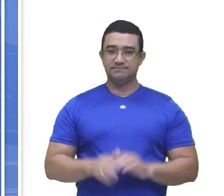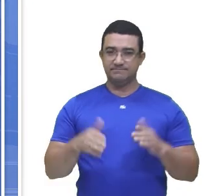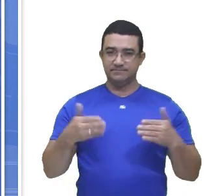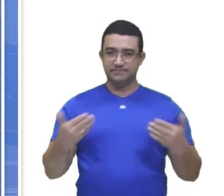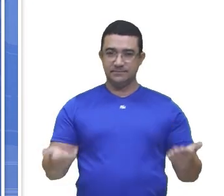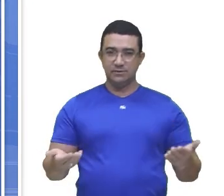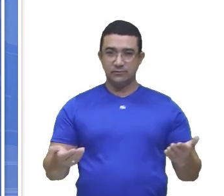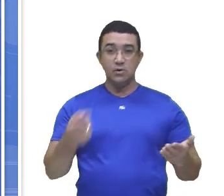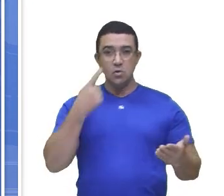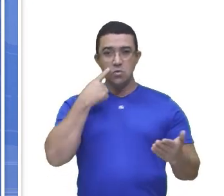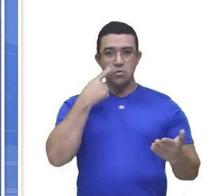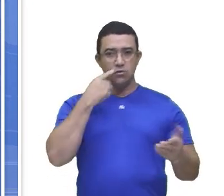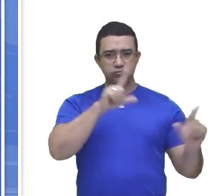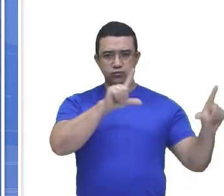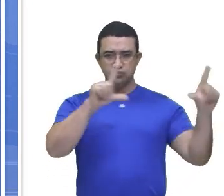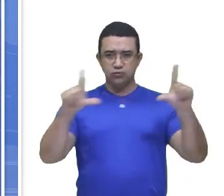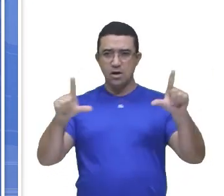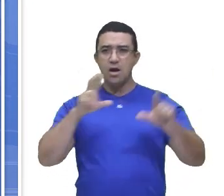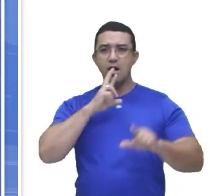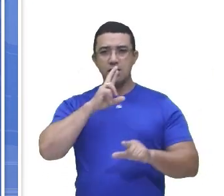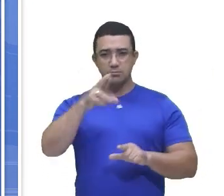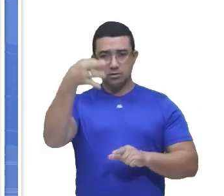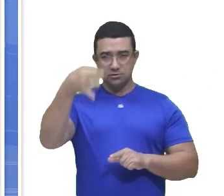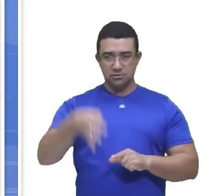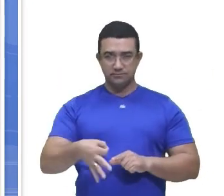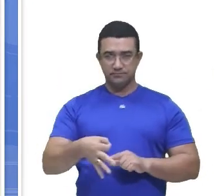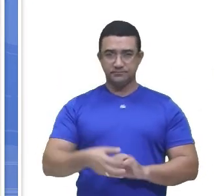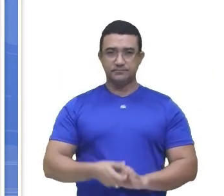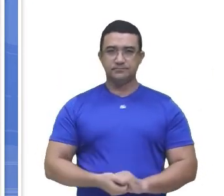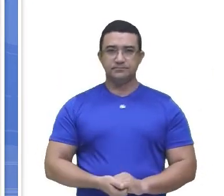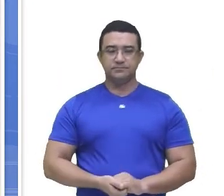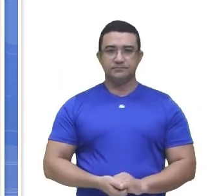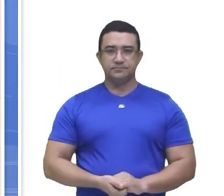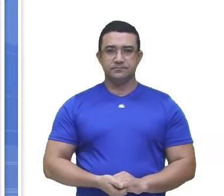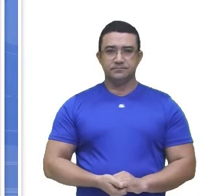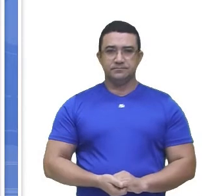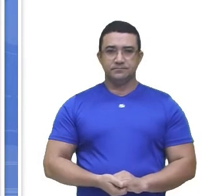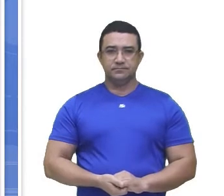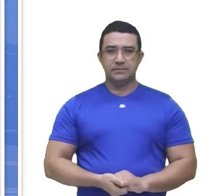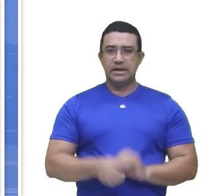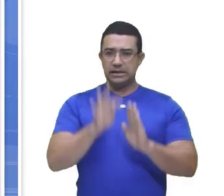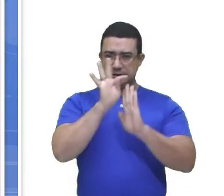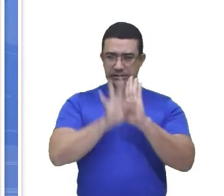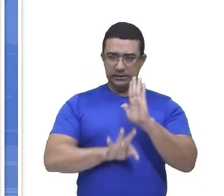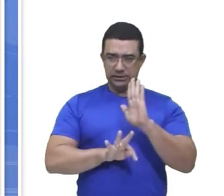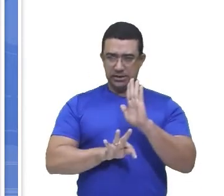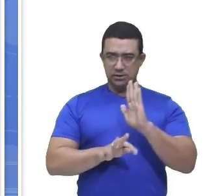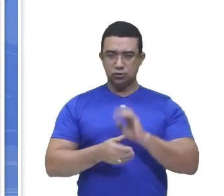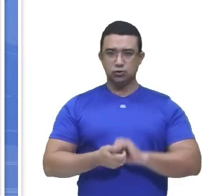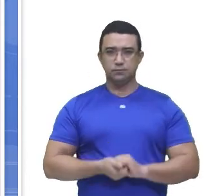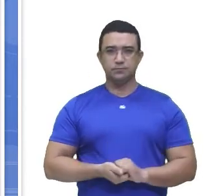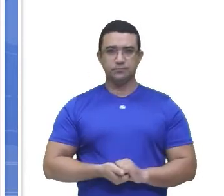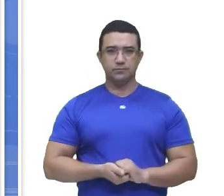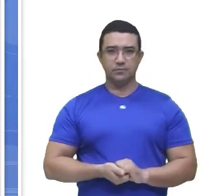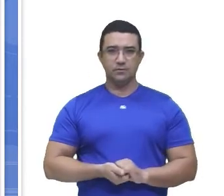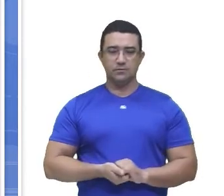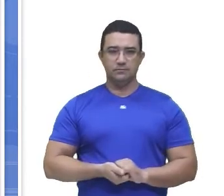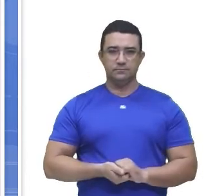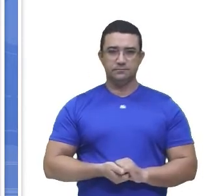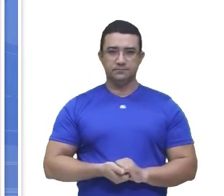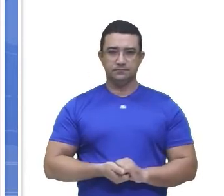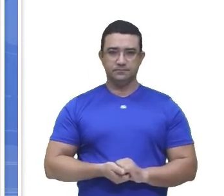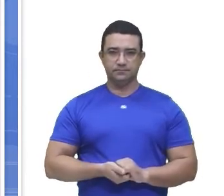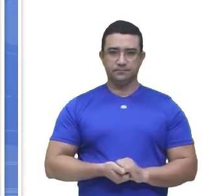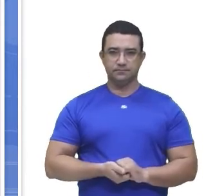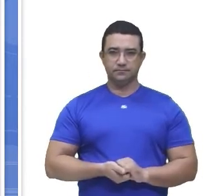Então, vamos aqui com a resposta correta. Vamos lá. O texto, agora eu vou ler o texto para vocês, já que